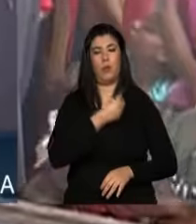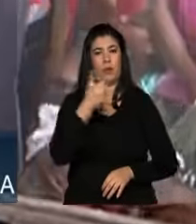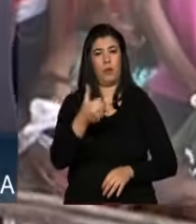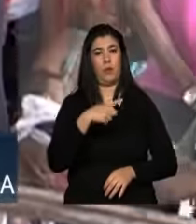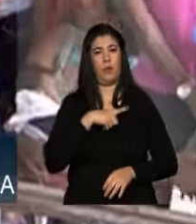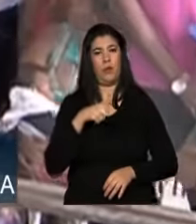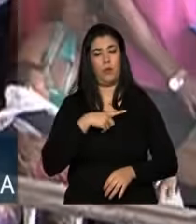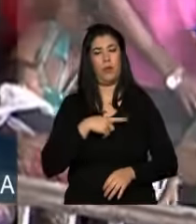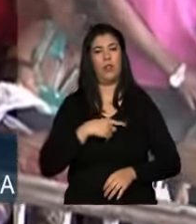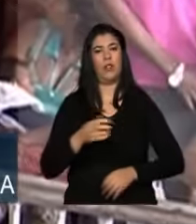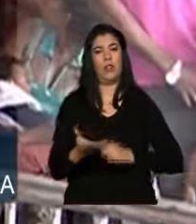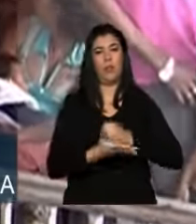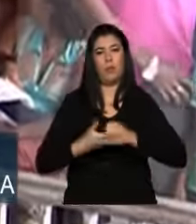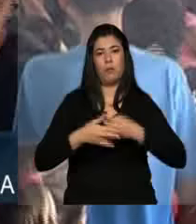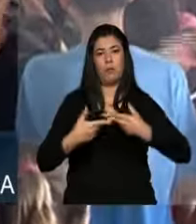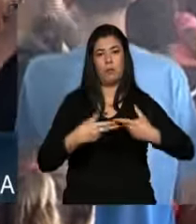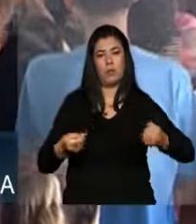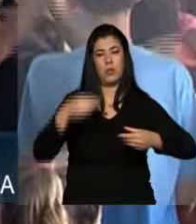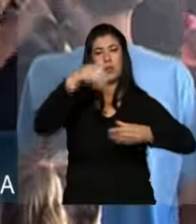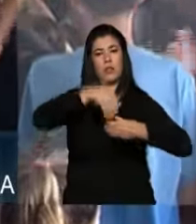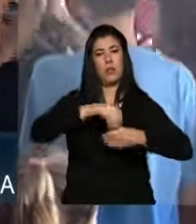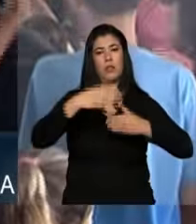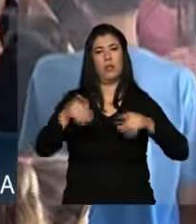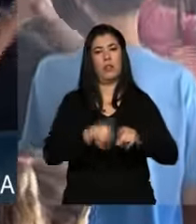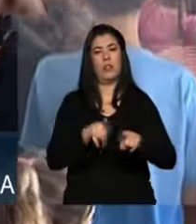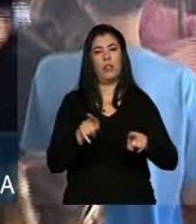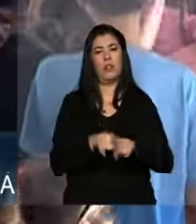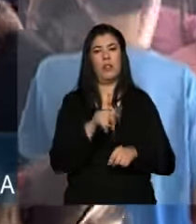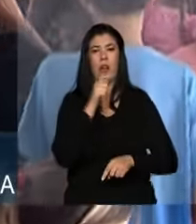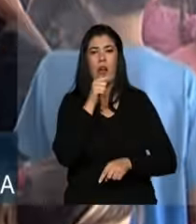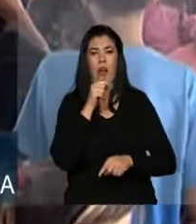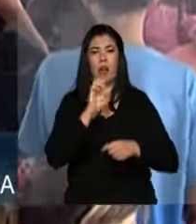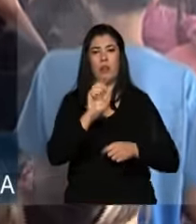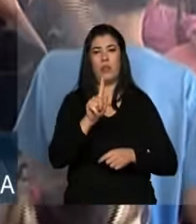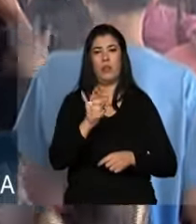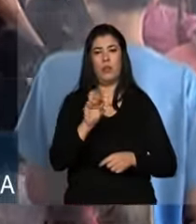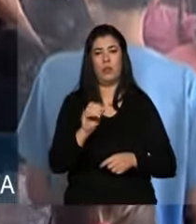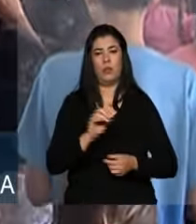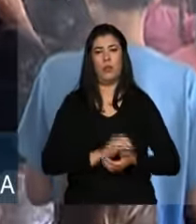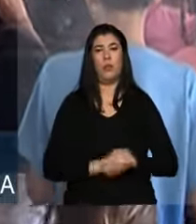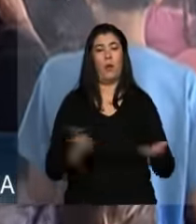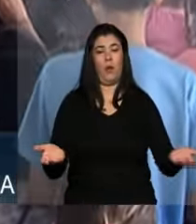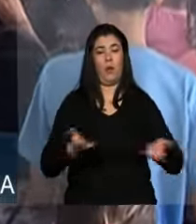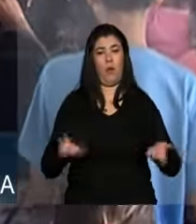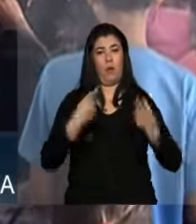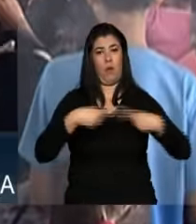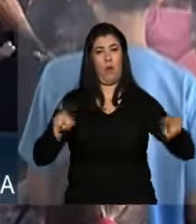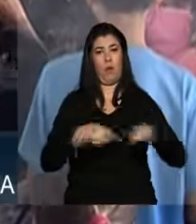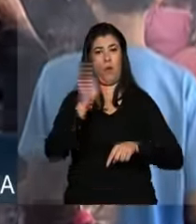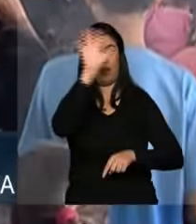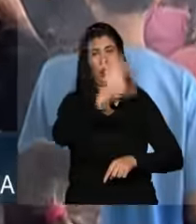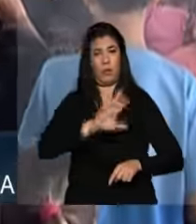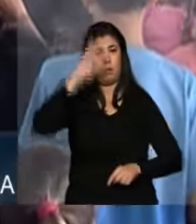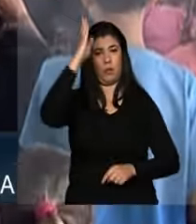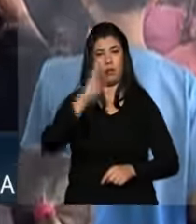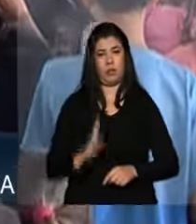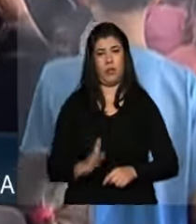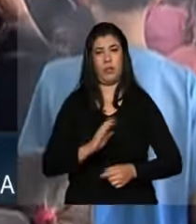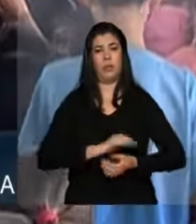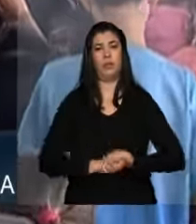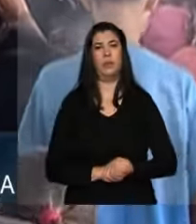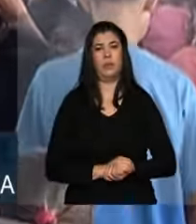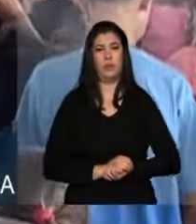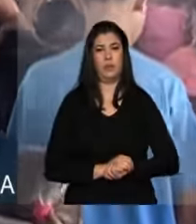possui infraestrutura interna e externa com água e esgoto. Ouviremos agora o hino nacional brasileiro.